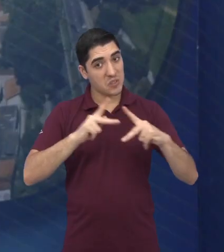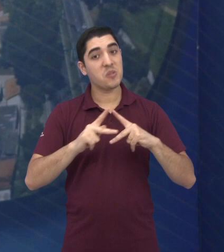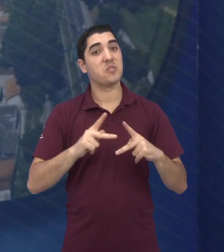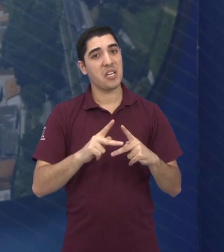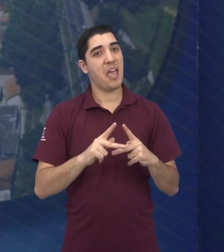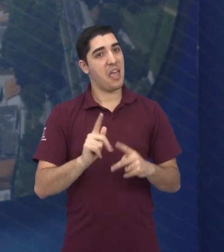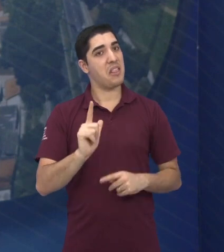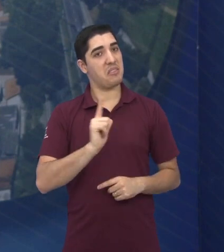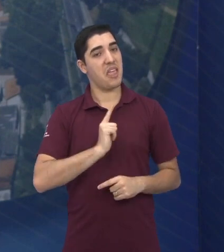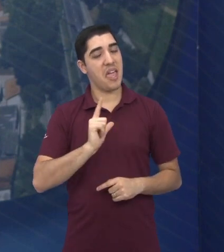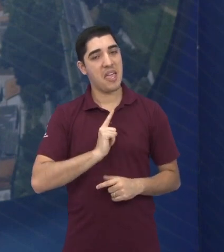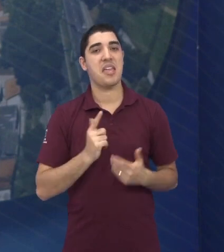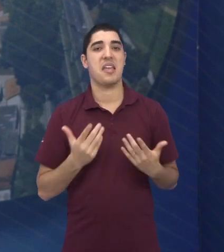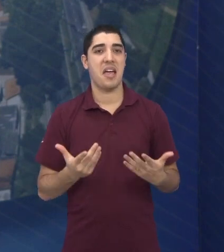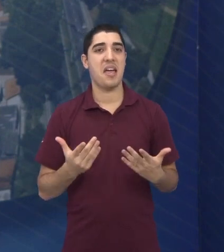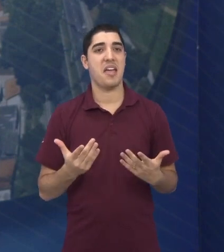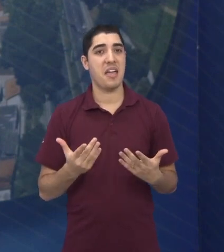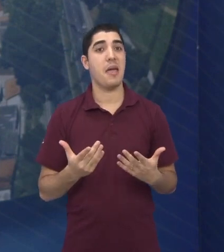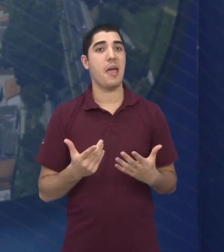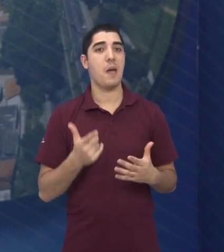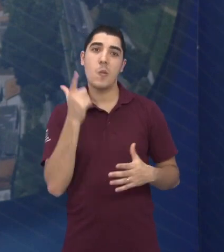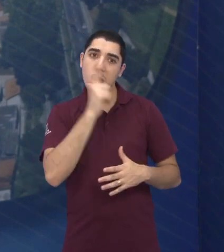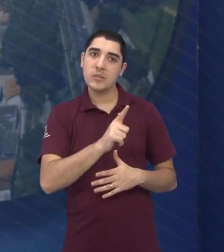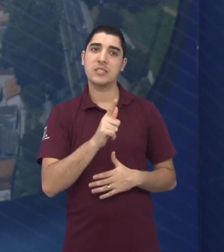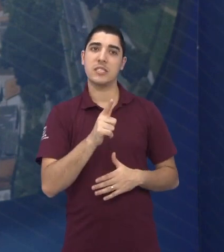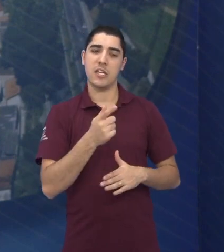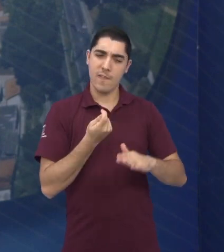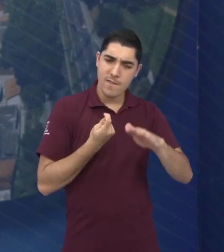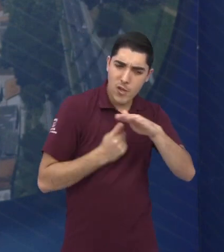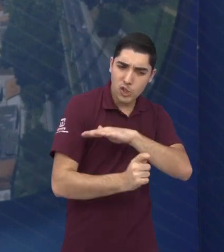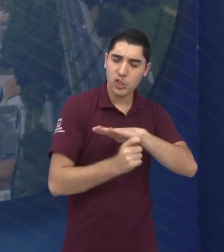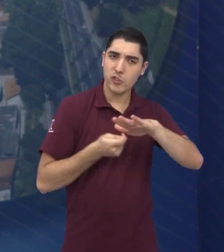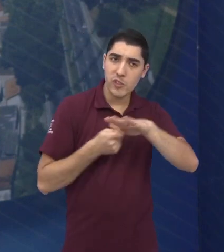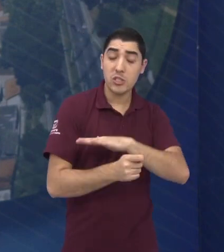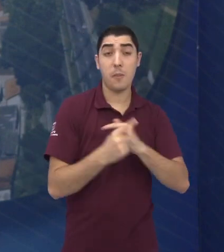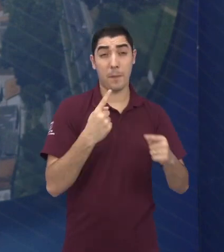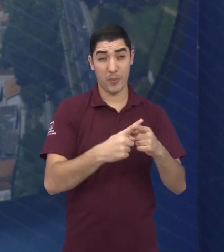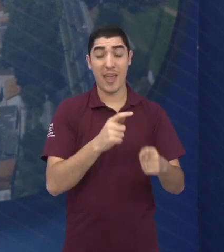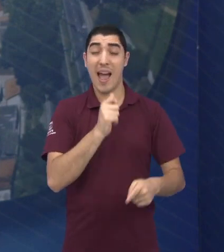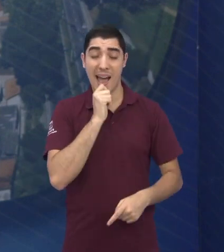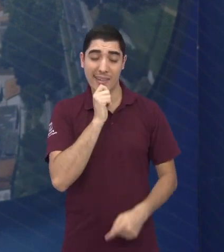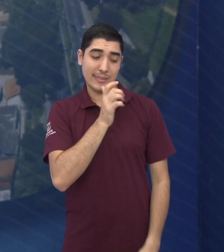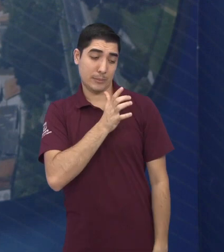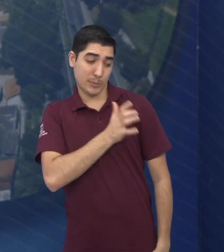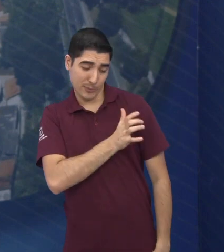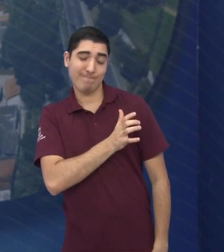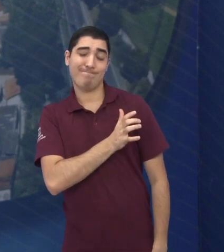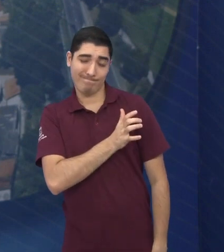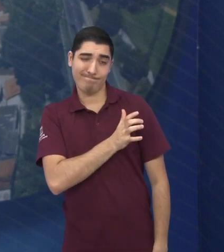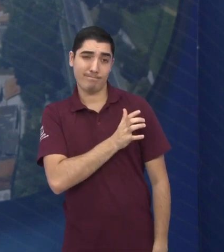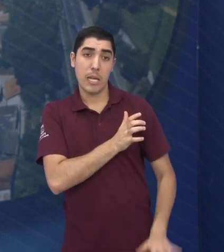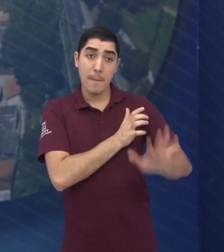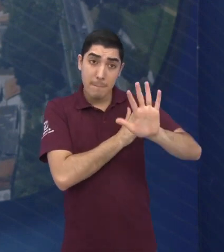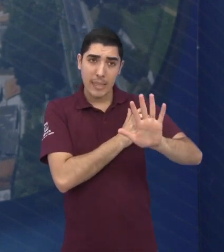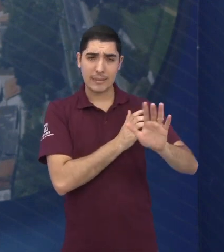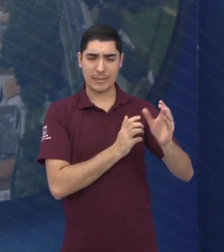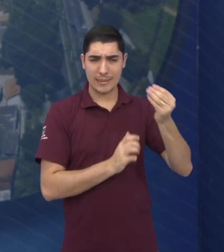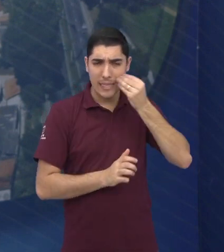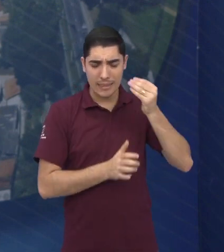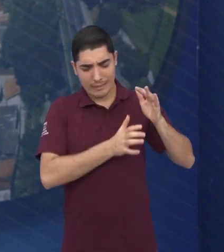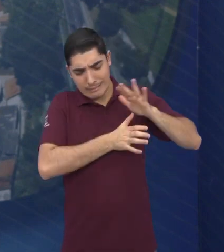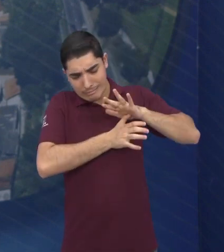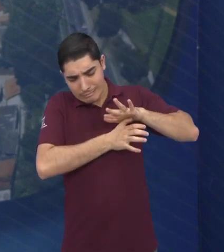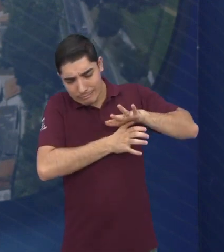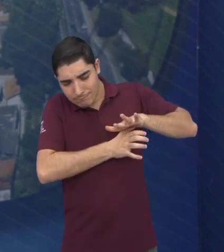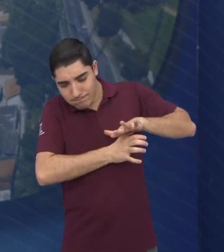dos Campos, pelo menos a gente vê que está investindo nesse sentido. O preconceito ainda existe, mas a gente tem que ir criando